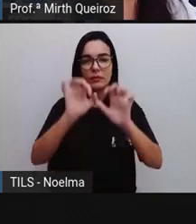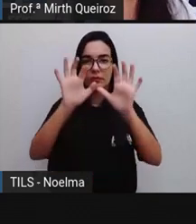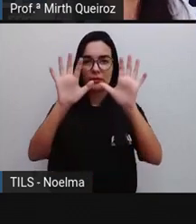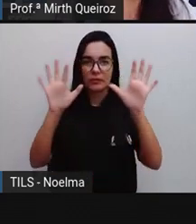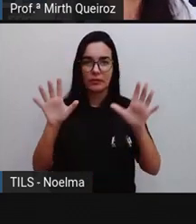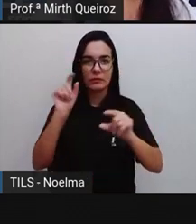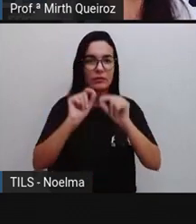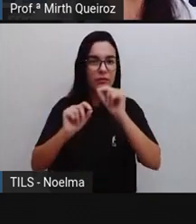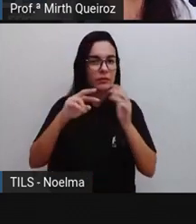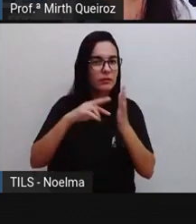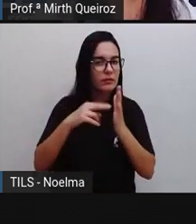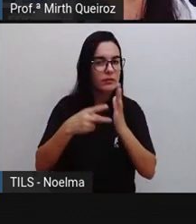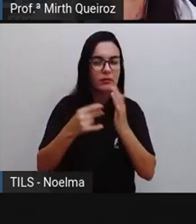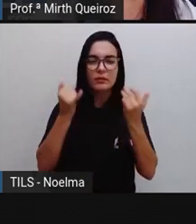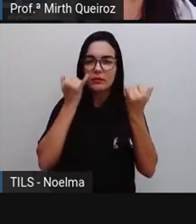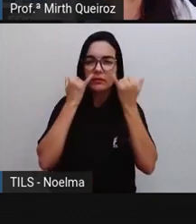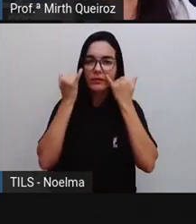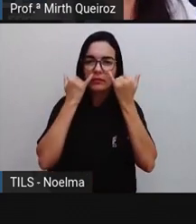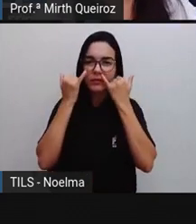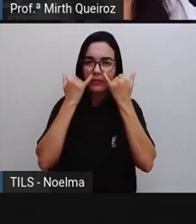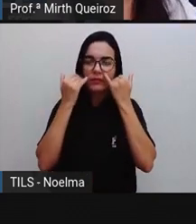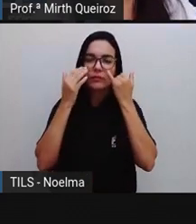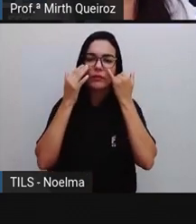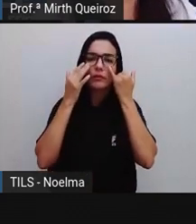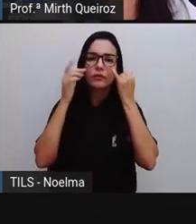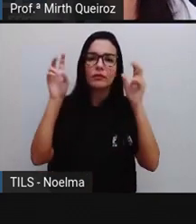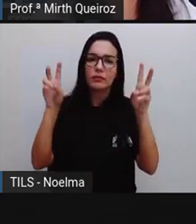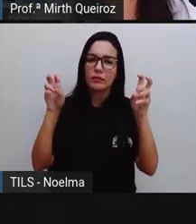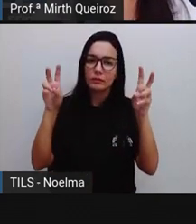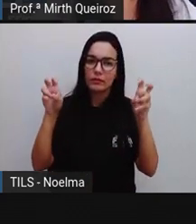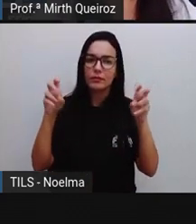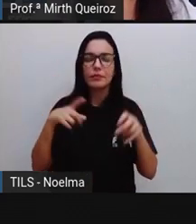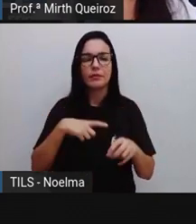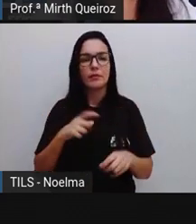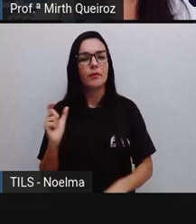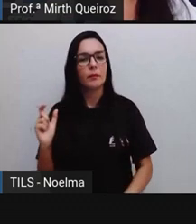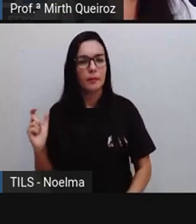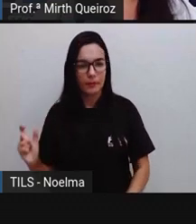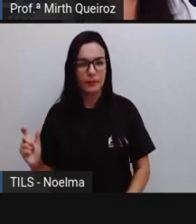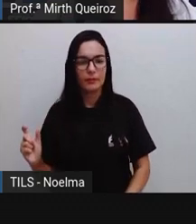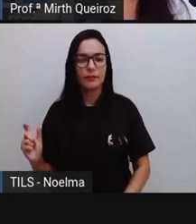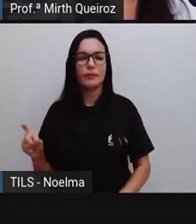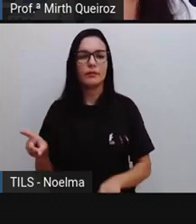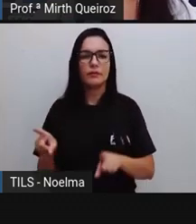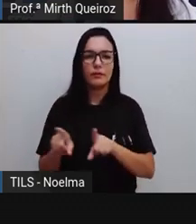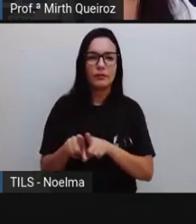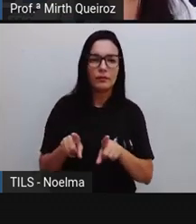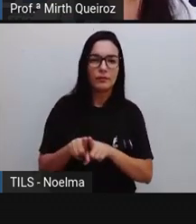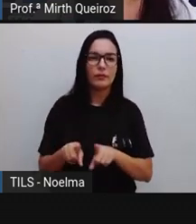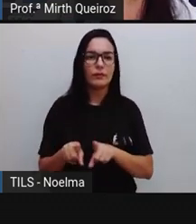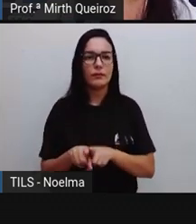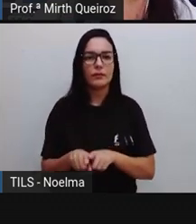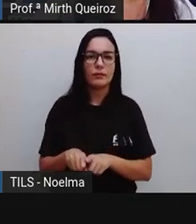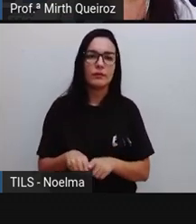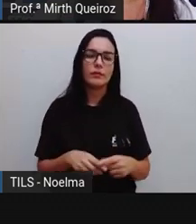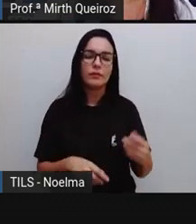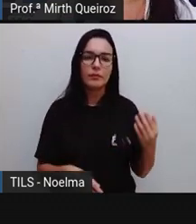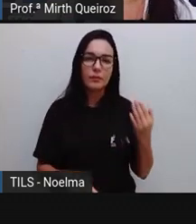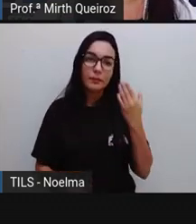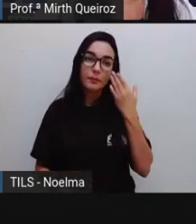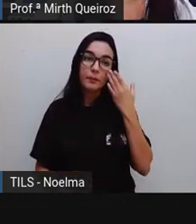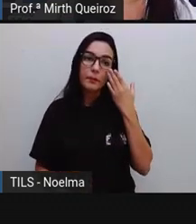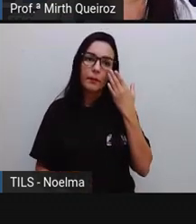a gente vai acessar informações sobre esse termo destacado naquele caso peixes, né? E